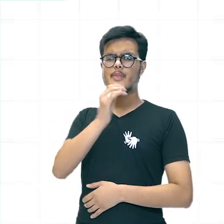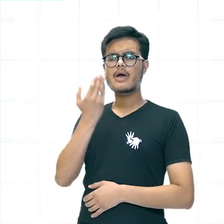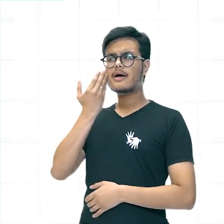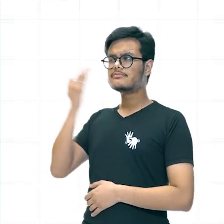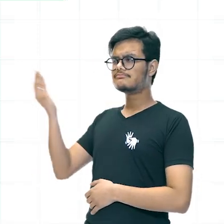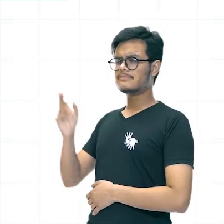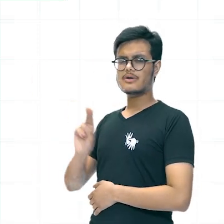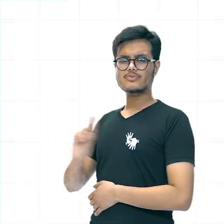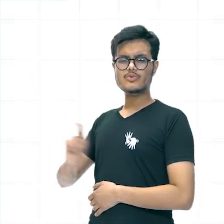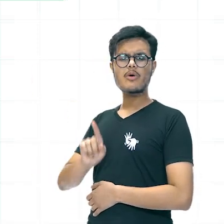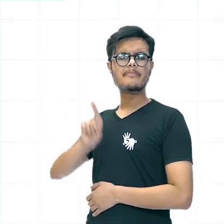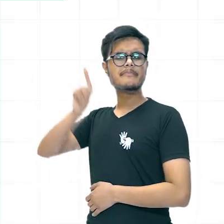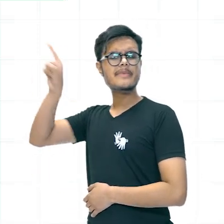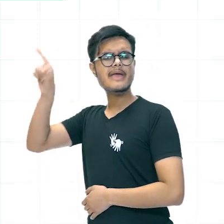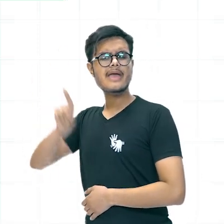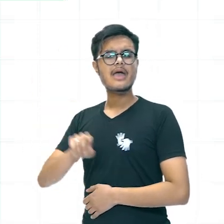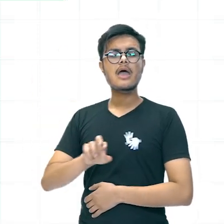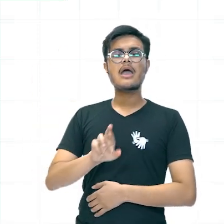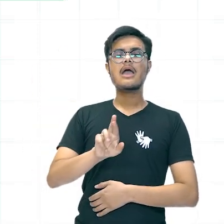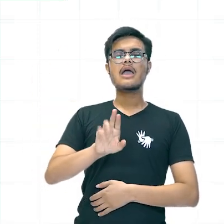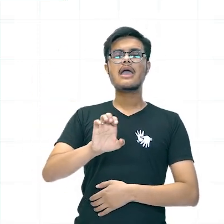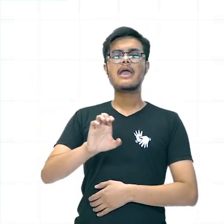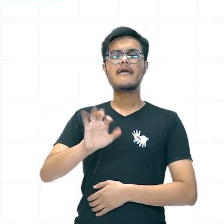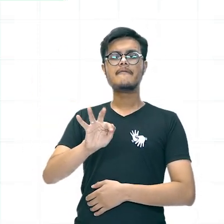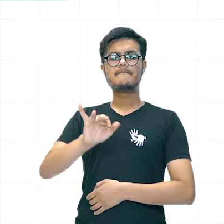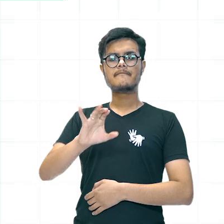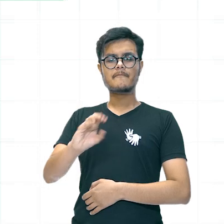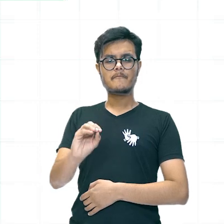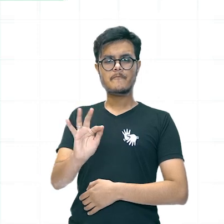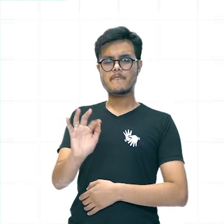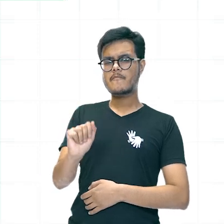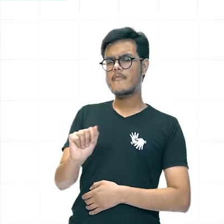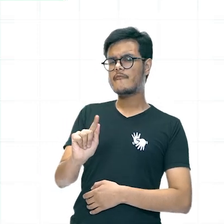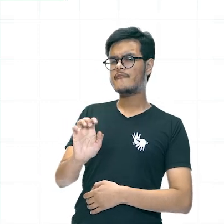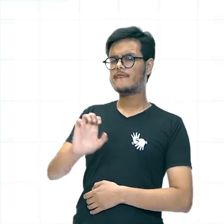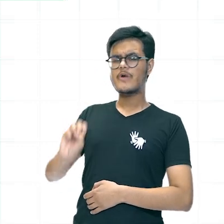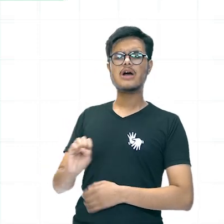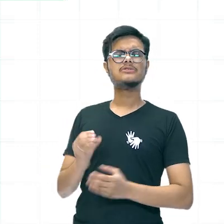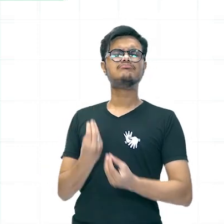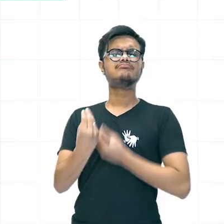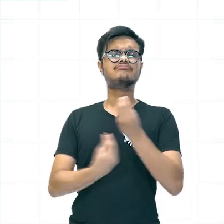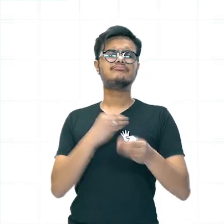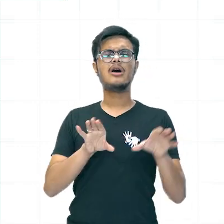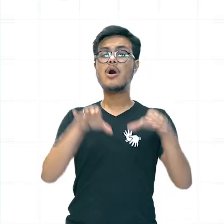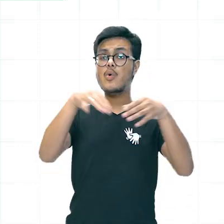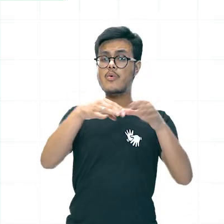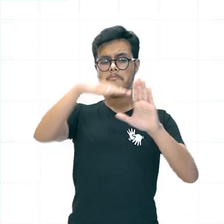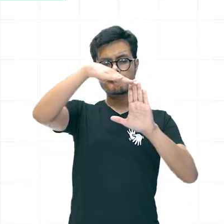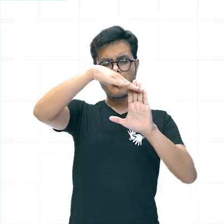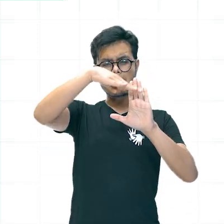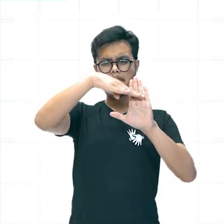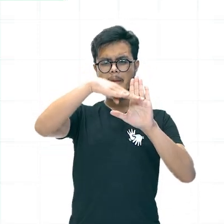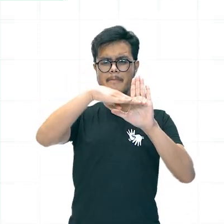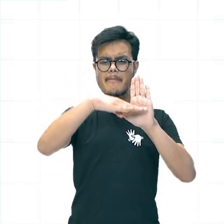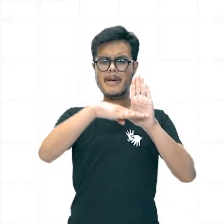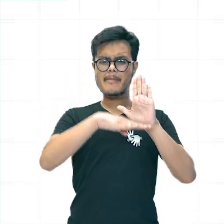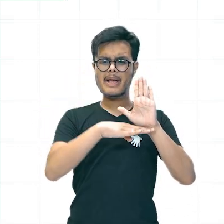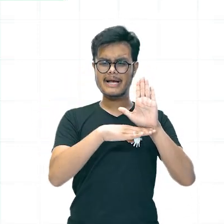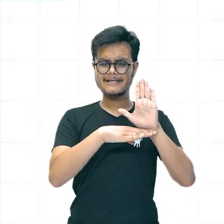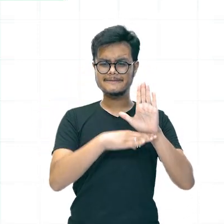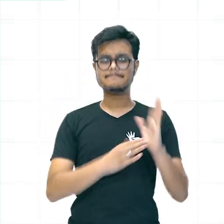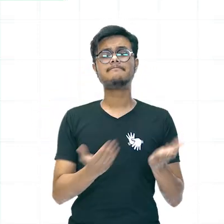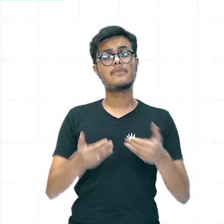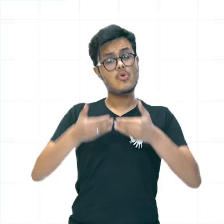reficofage, que ela vai aí lembrar para a gente quais são os táxons que Linneu utilizou. Então, ele começa do mais abrangente,